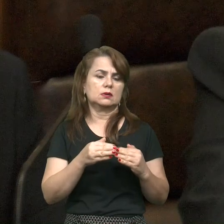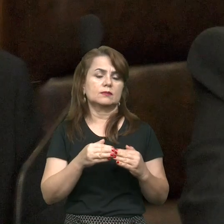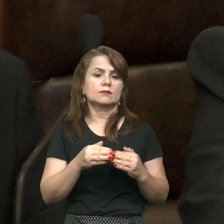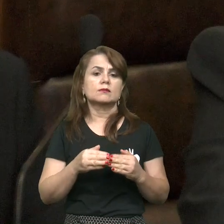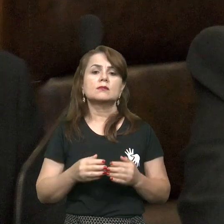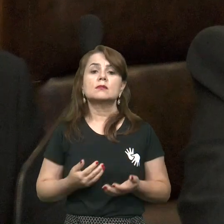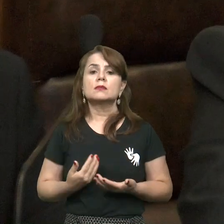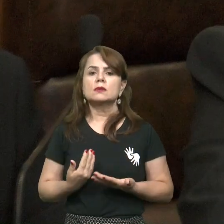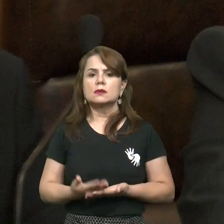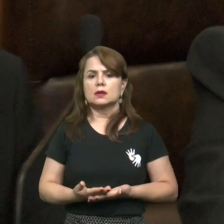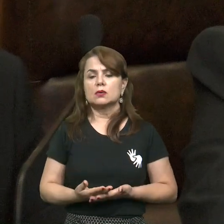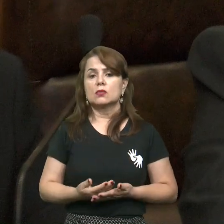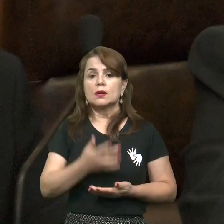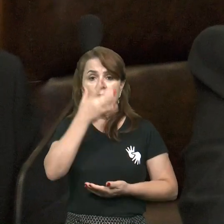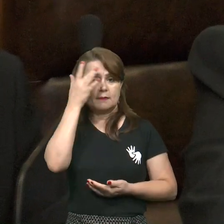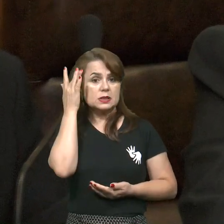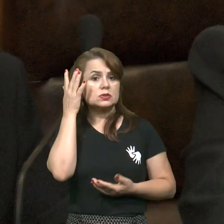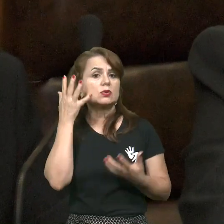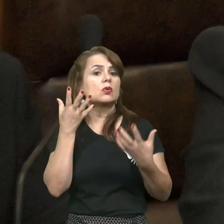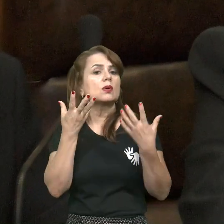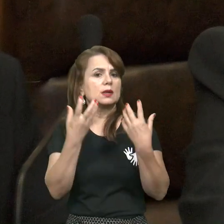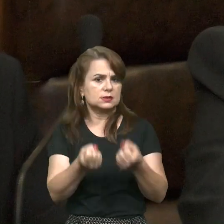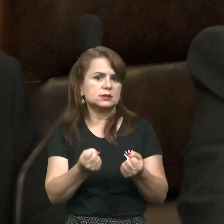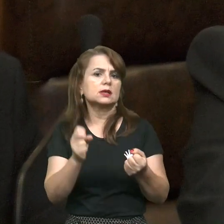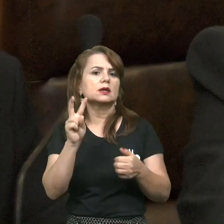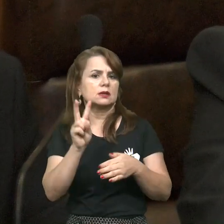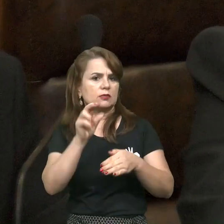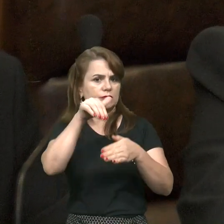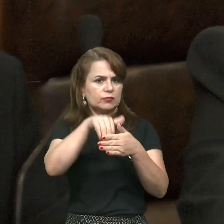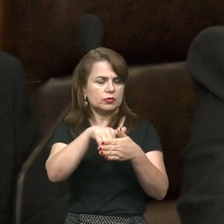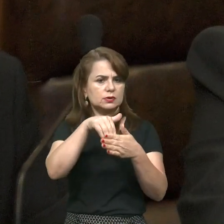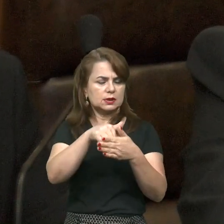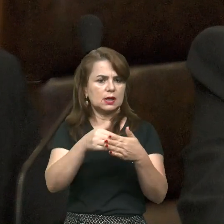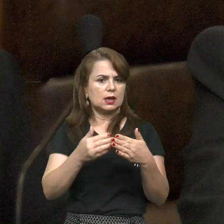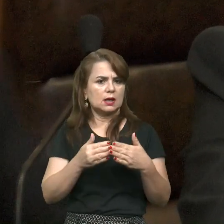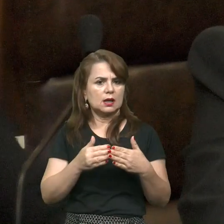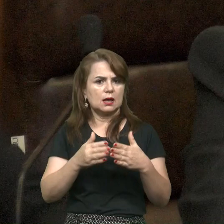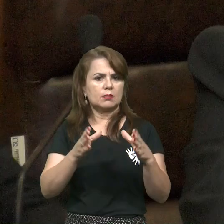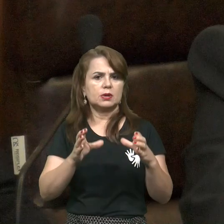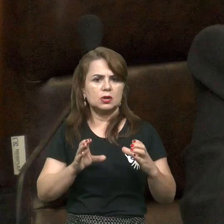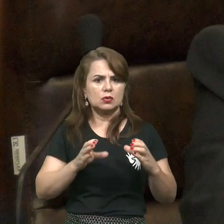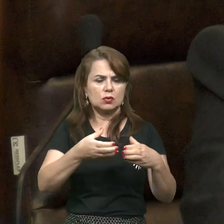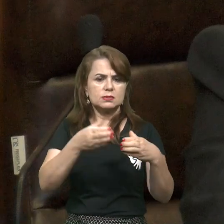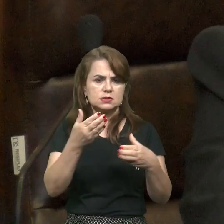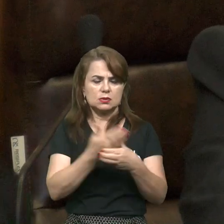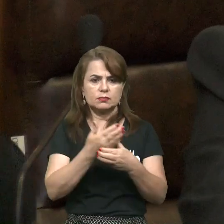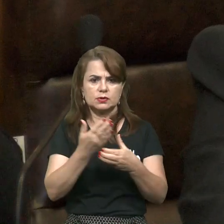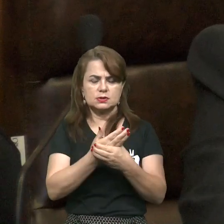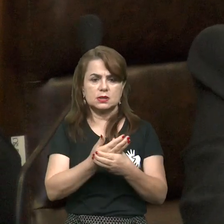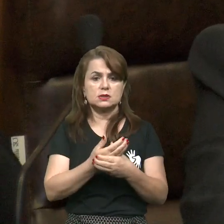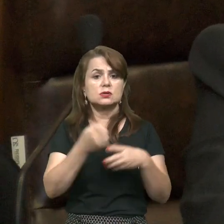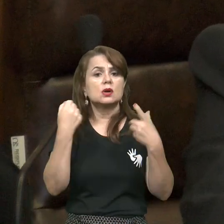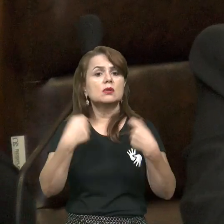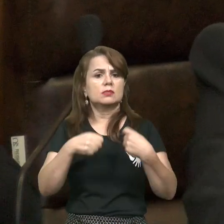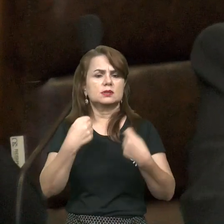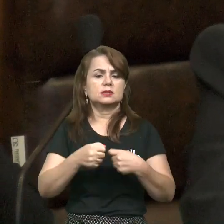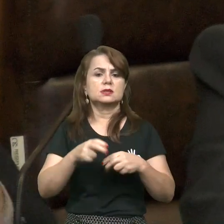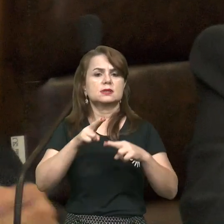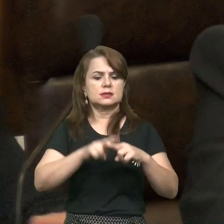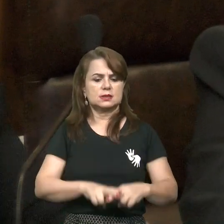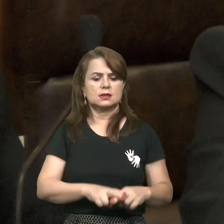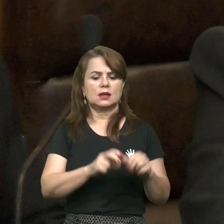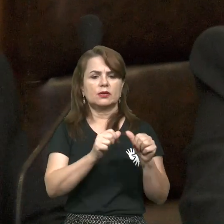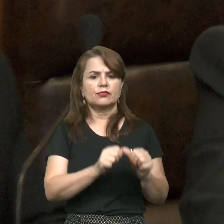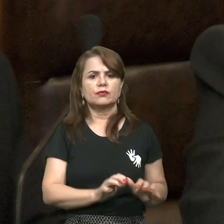simbólica. Aqueles vereadores que quiserem votar pela abertura da comissão processante deverão permanecer